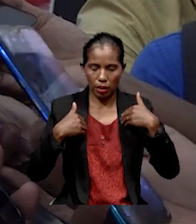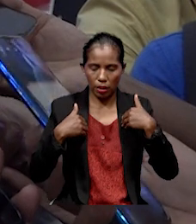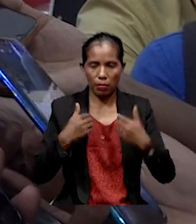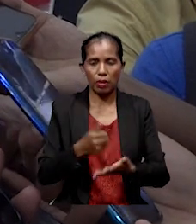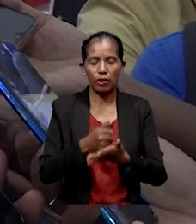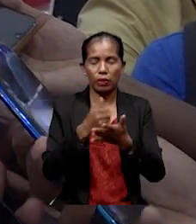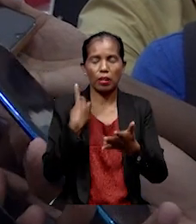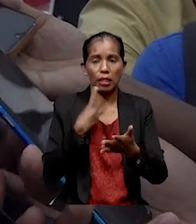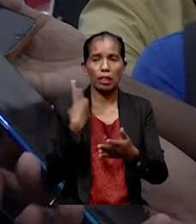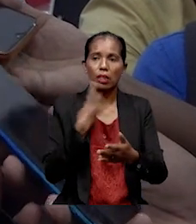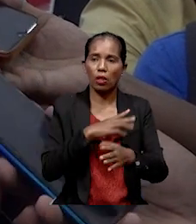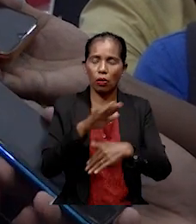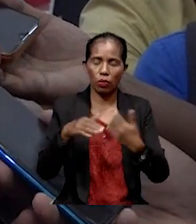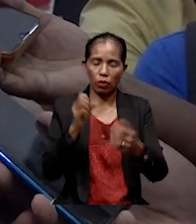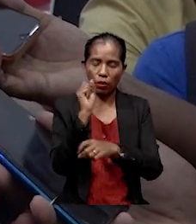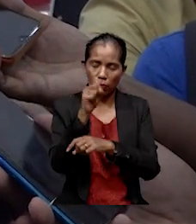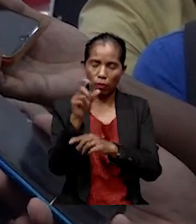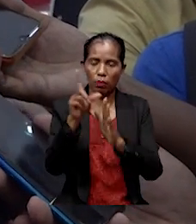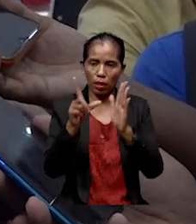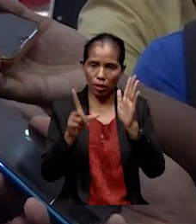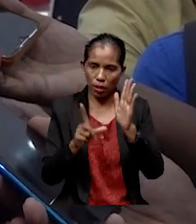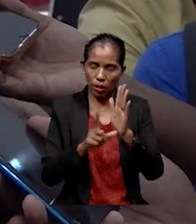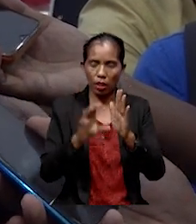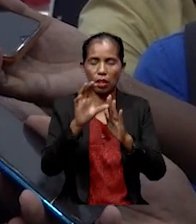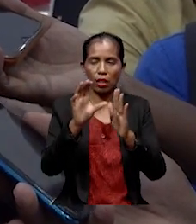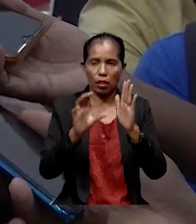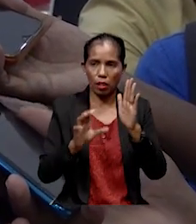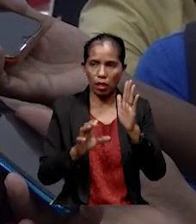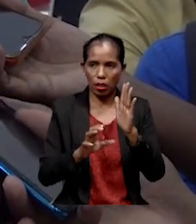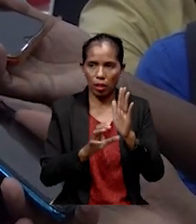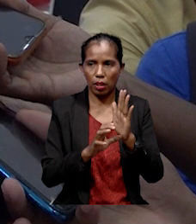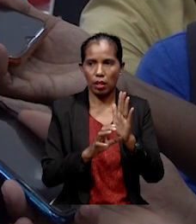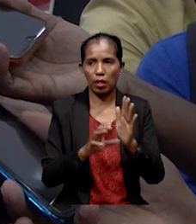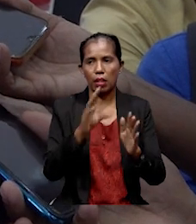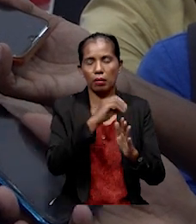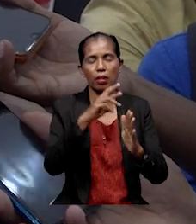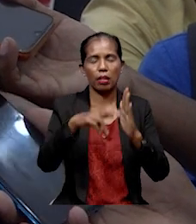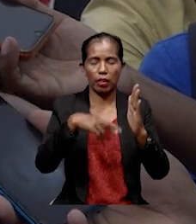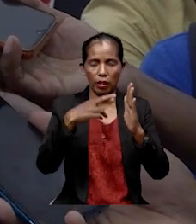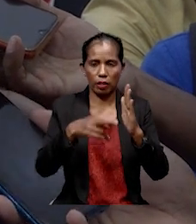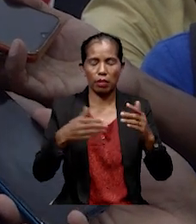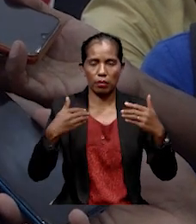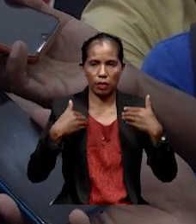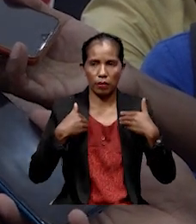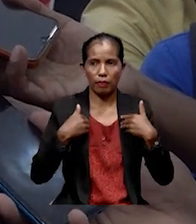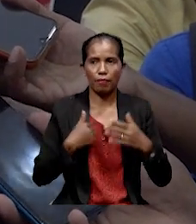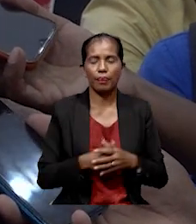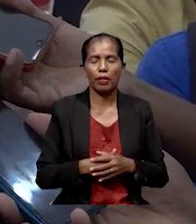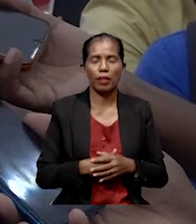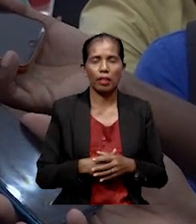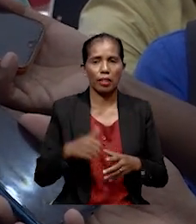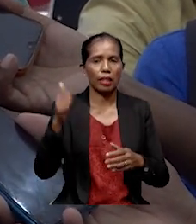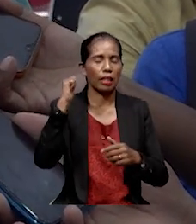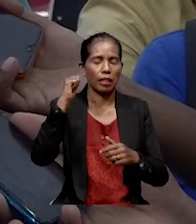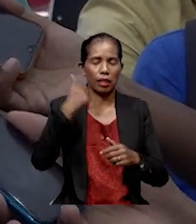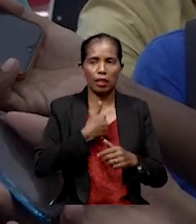hotu hakruk ba lei, hakruk ba constituição, hakruk ba código penal, hakruk ba regulamento ser nebe mga ia. Nebe candidato CDT.